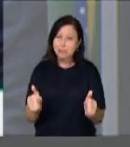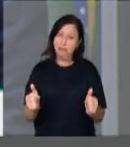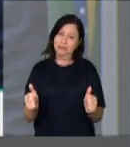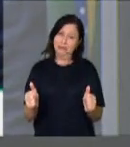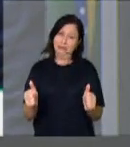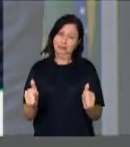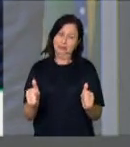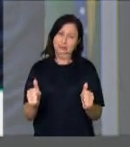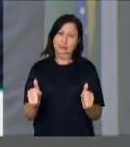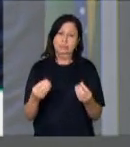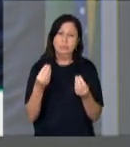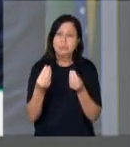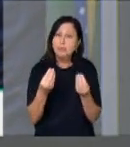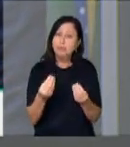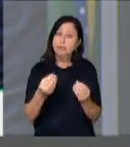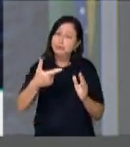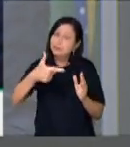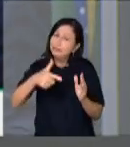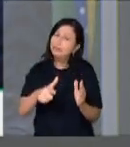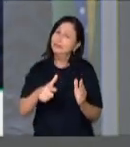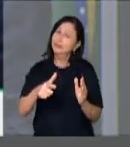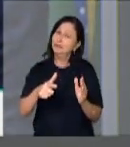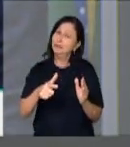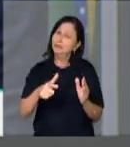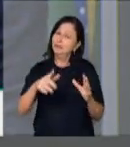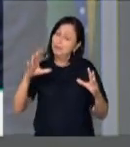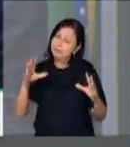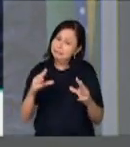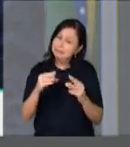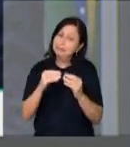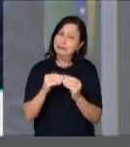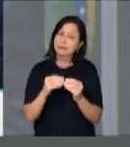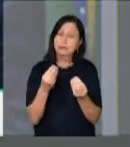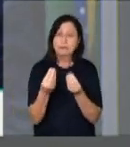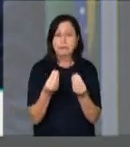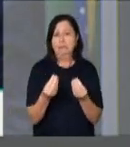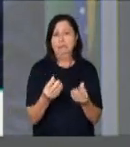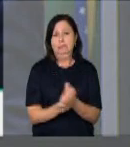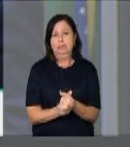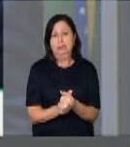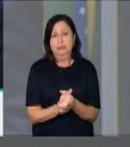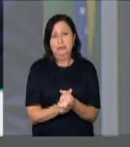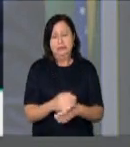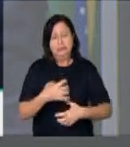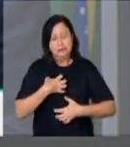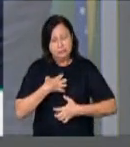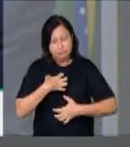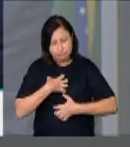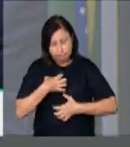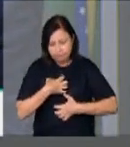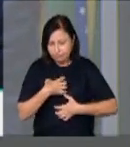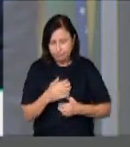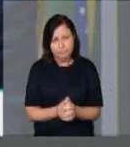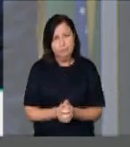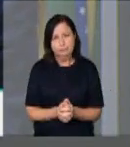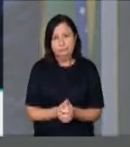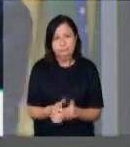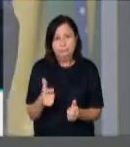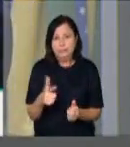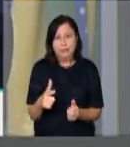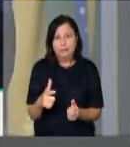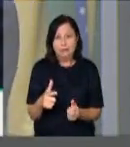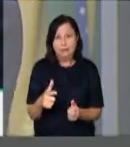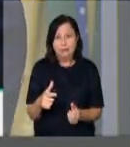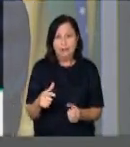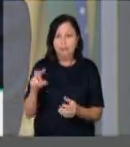reveja essa situação é uma situação que deixa todos nós constrangidos e ninguém vem aqui falar porque